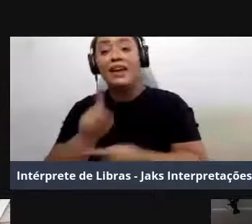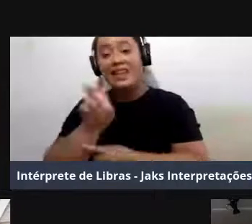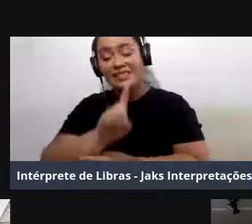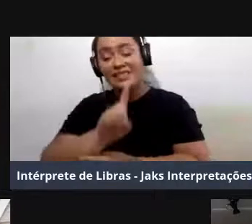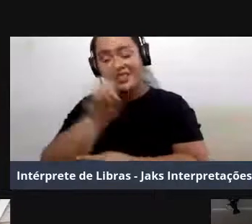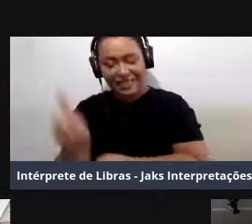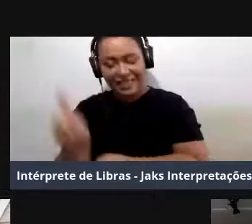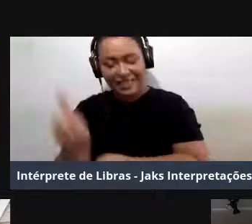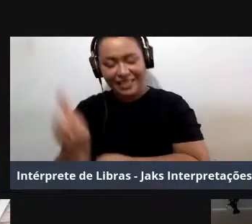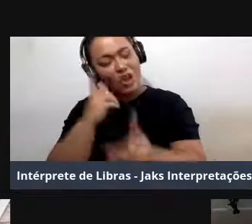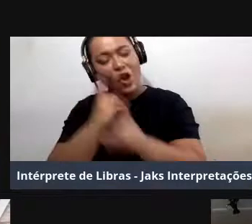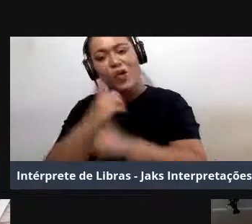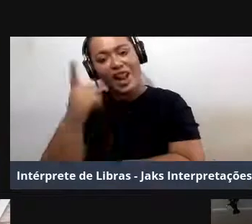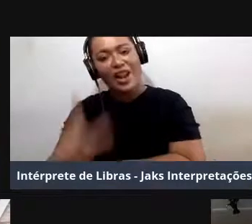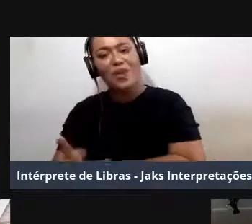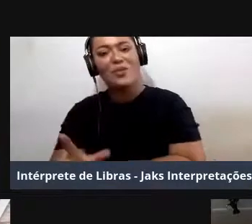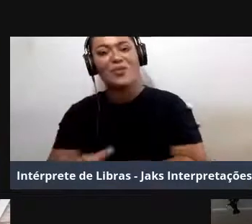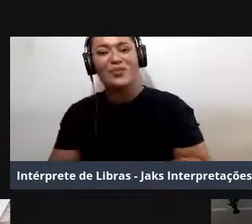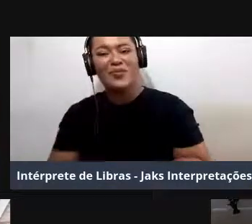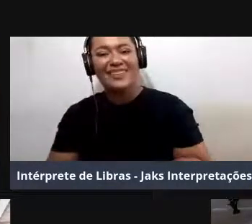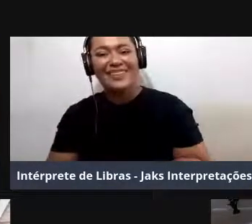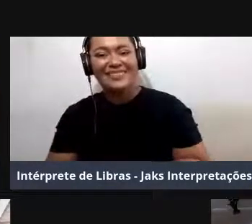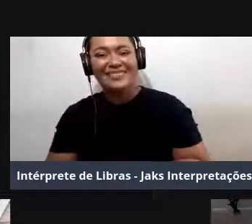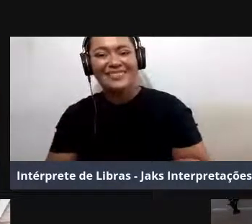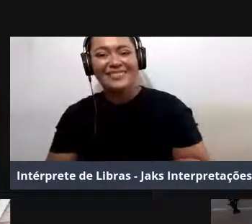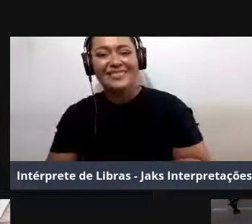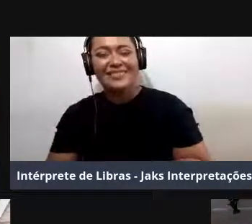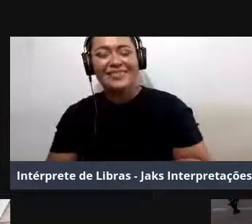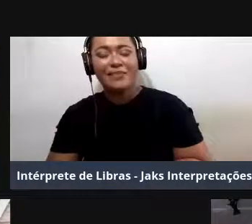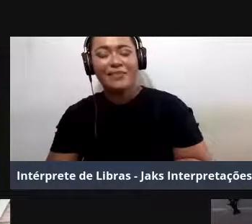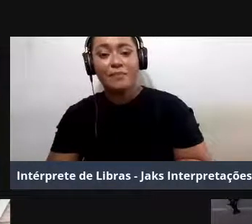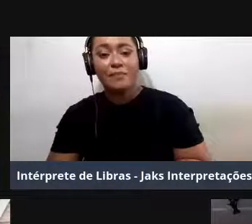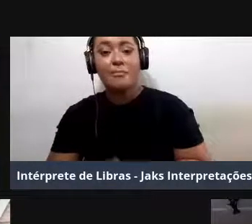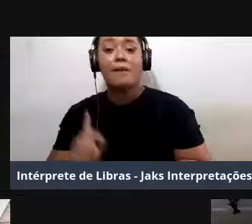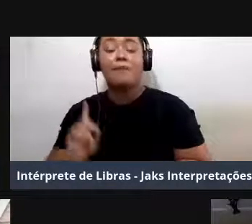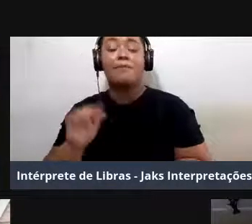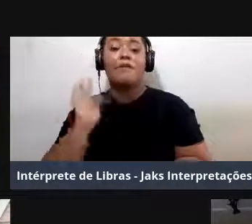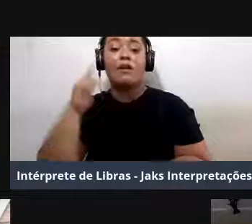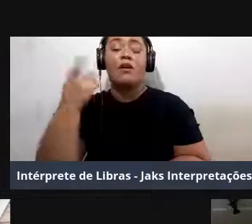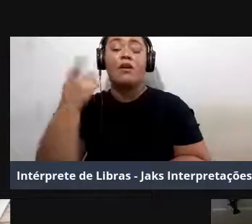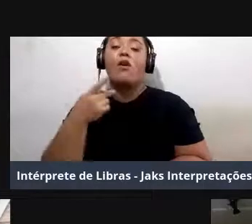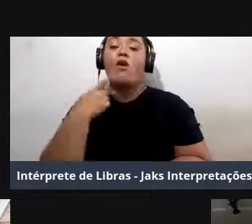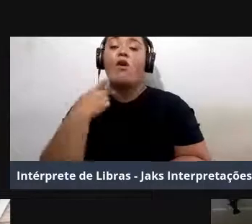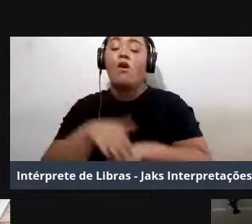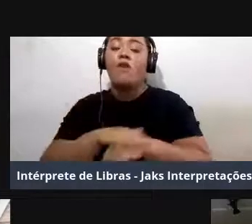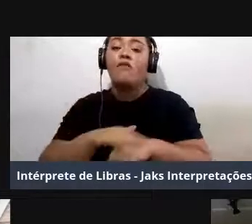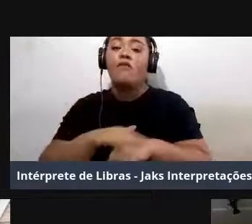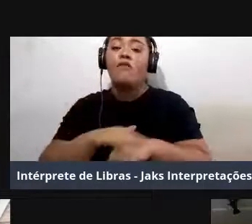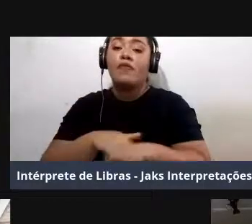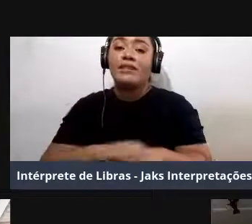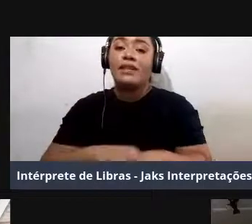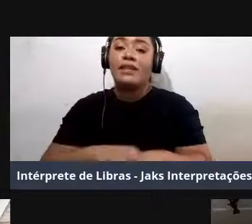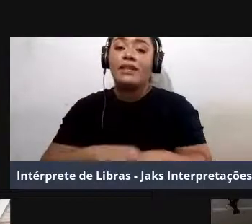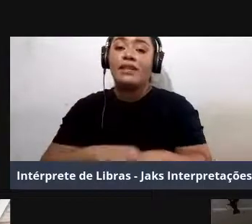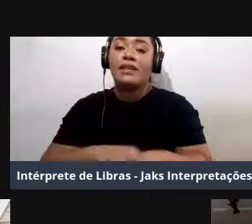Pancararu, uma antropóloga que pensa gênero e mulheres